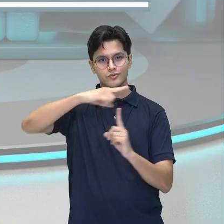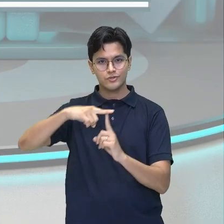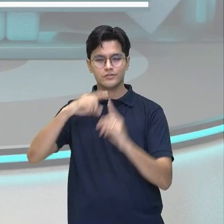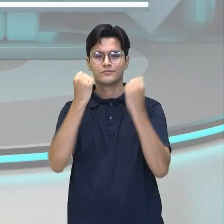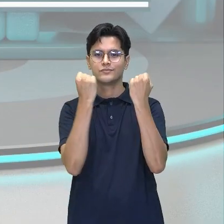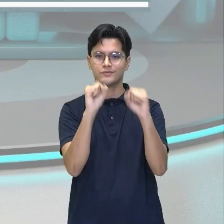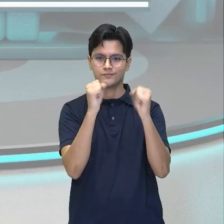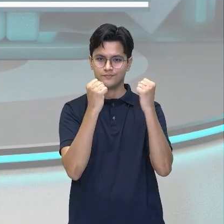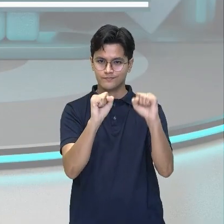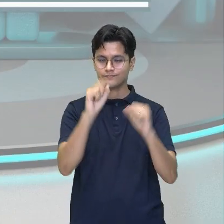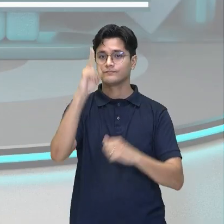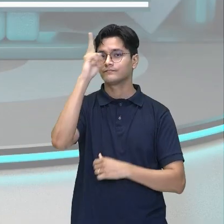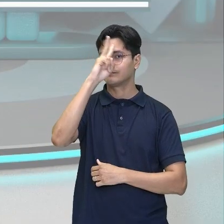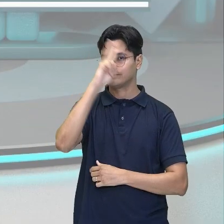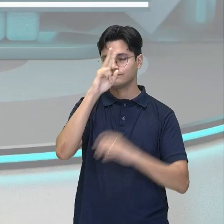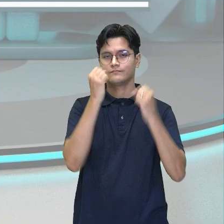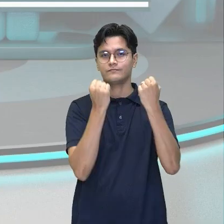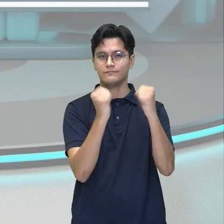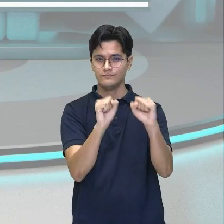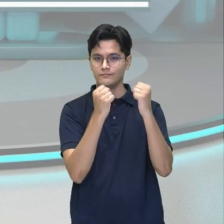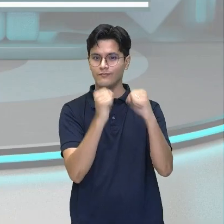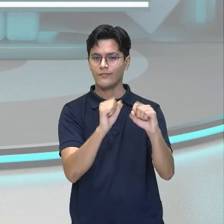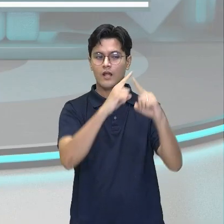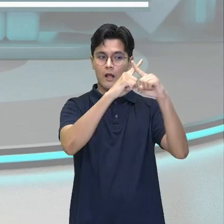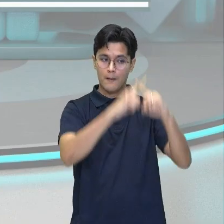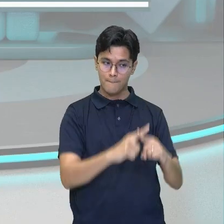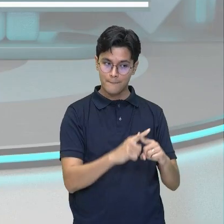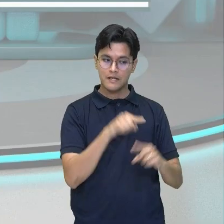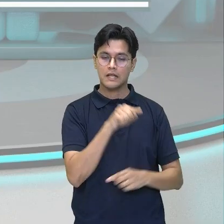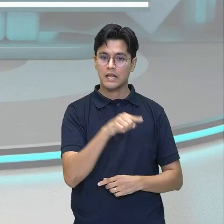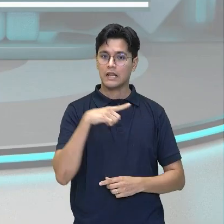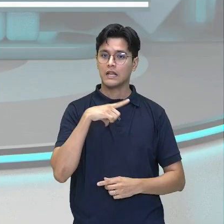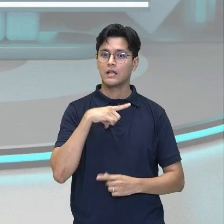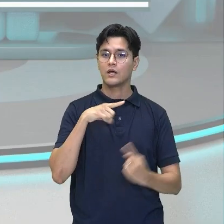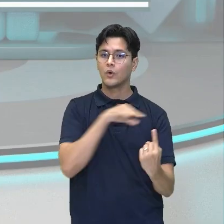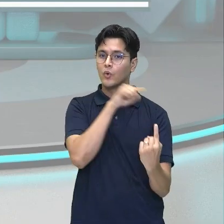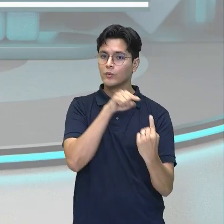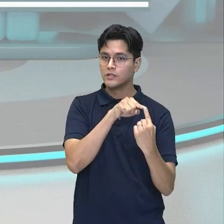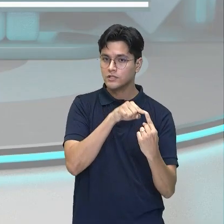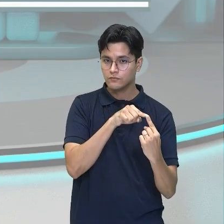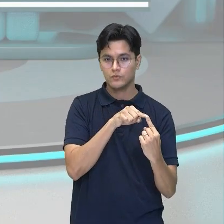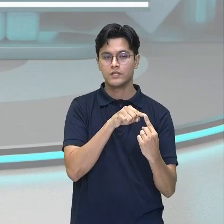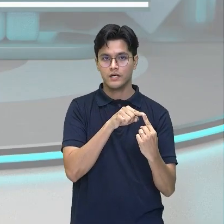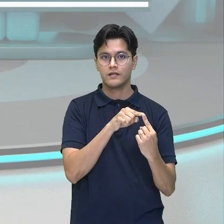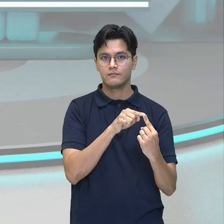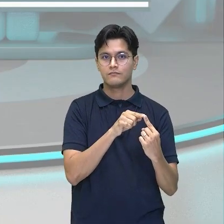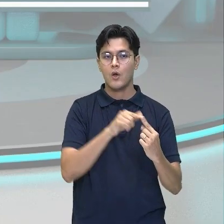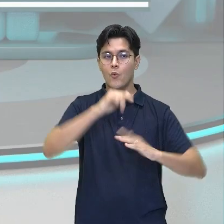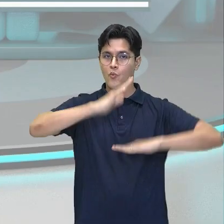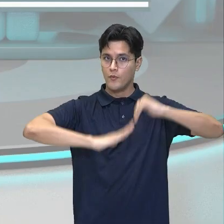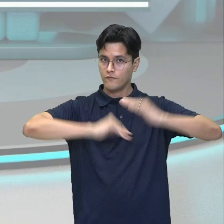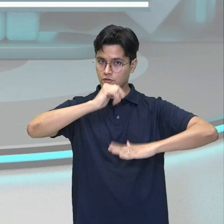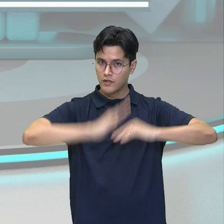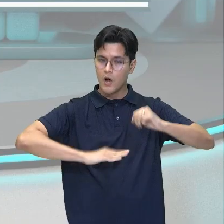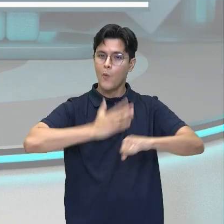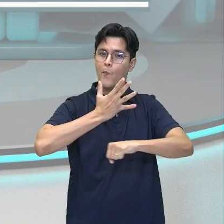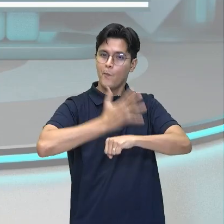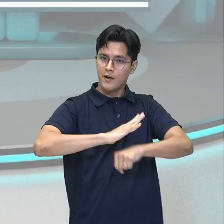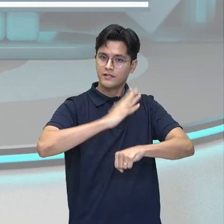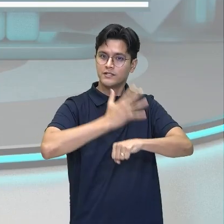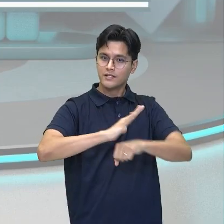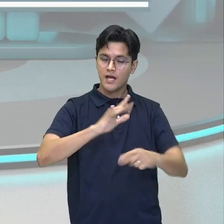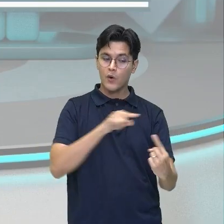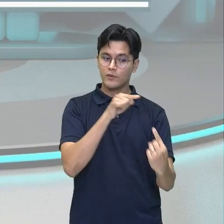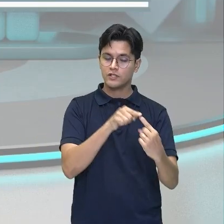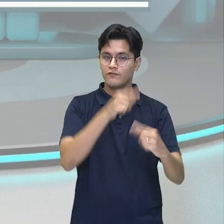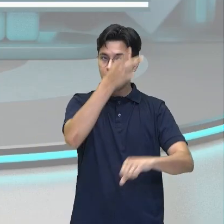a ginástica competitiva ela vai servir com o objetivo, né, de treinar aquele atleta para ganhar algum tipo de